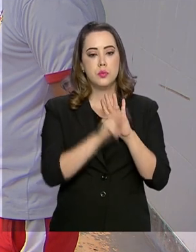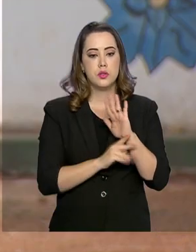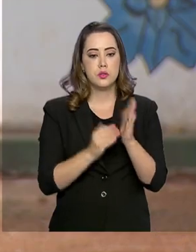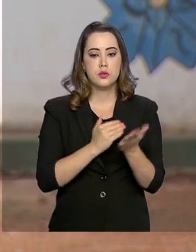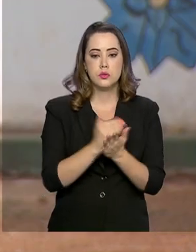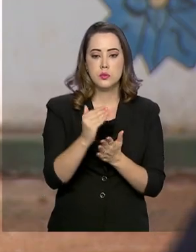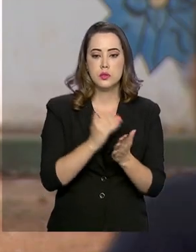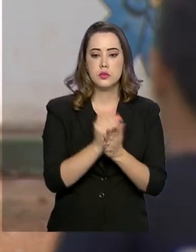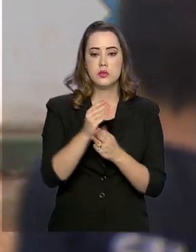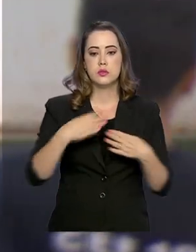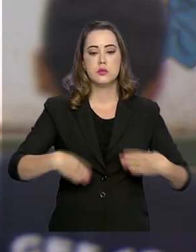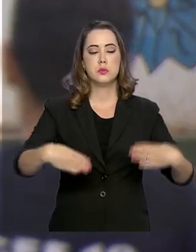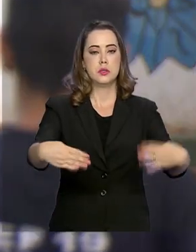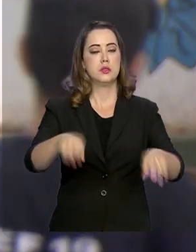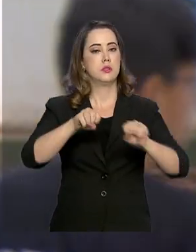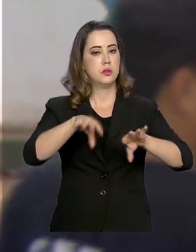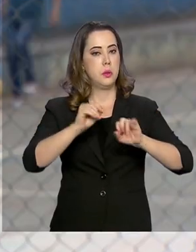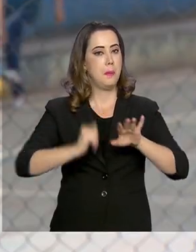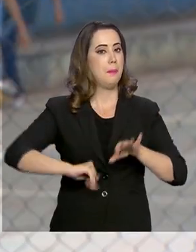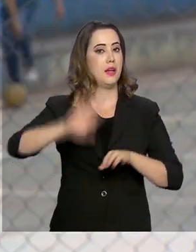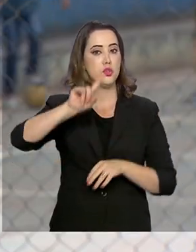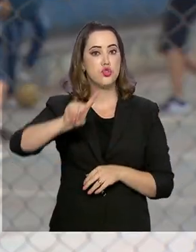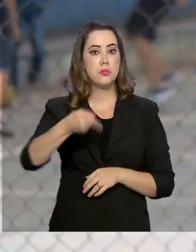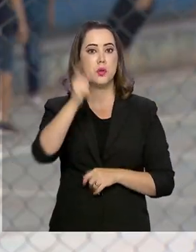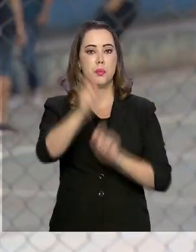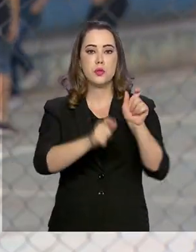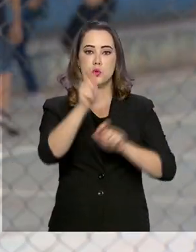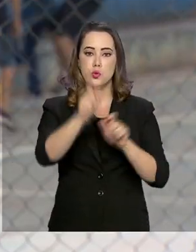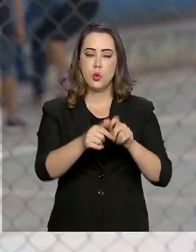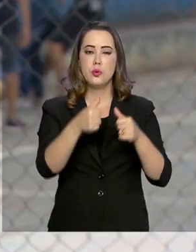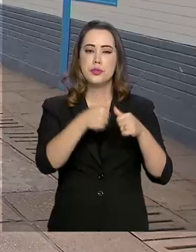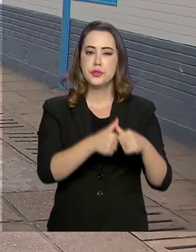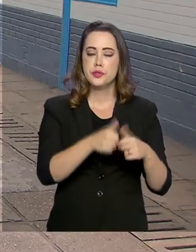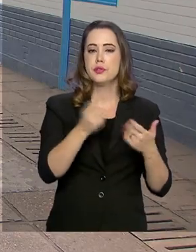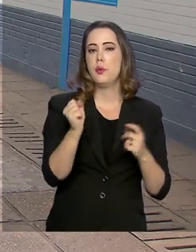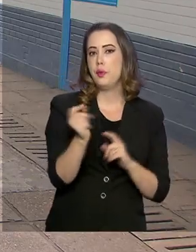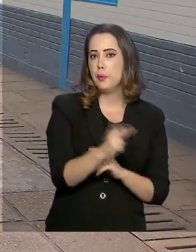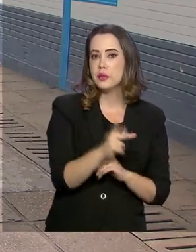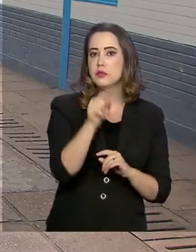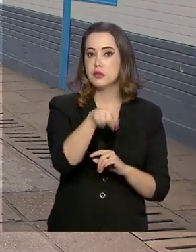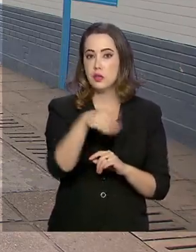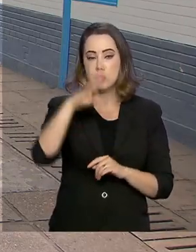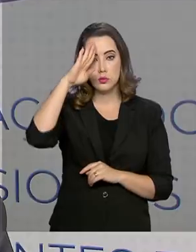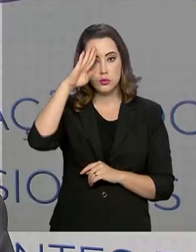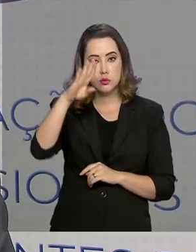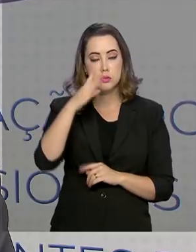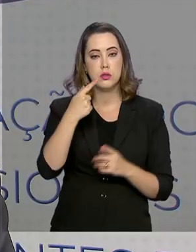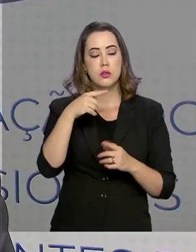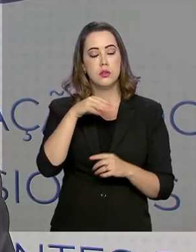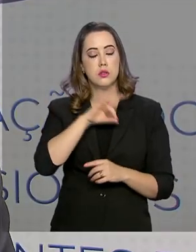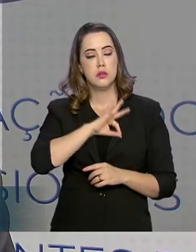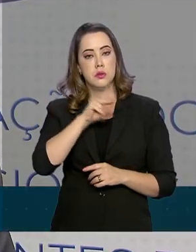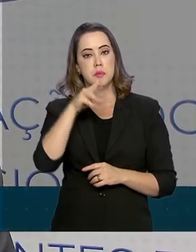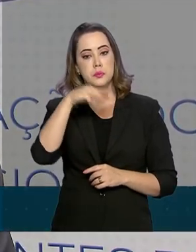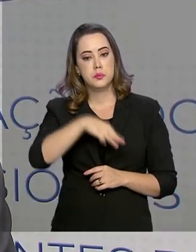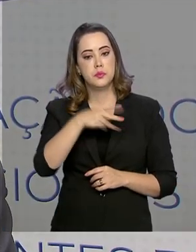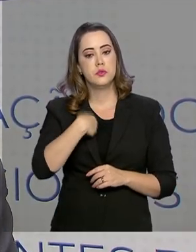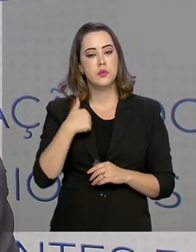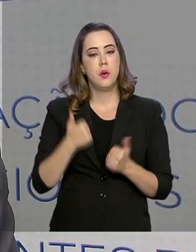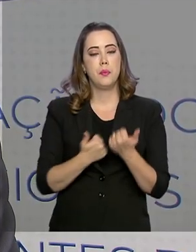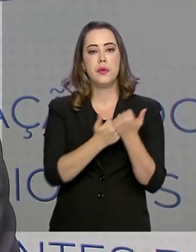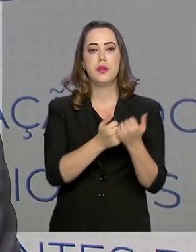Educação. Mais de mil militares da Reserva das Forças Armadas vão atuar no apoio à gestão escolar. É um modelo que tem suas